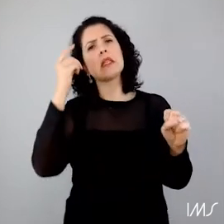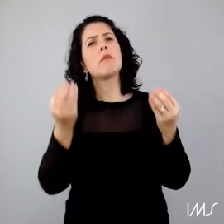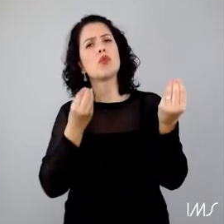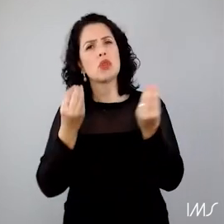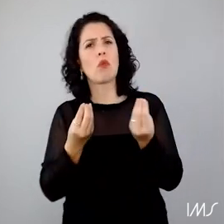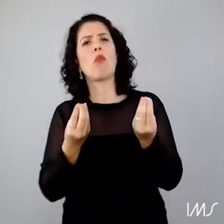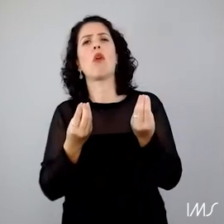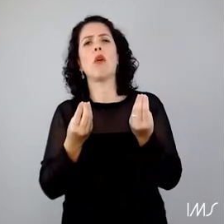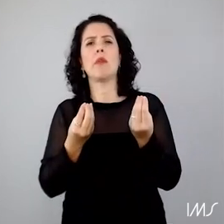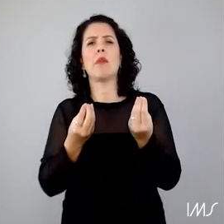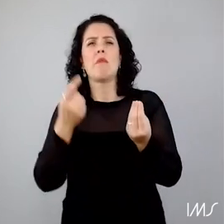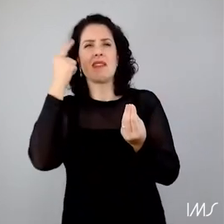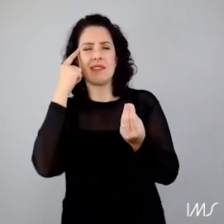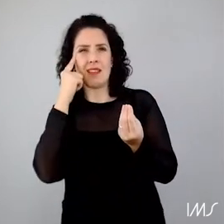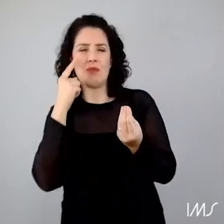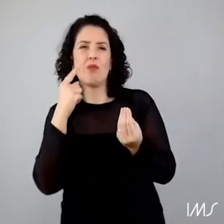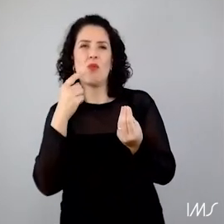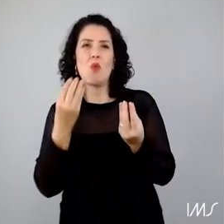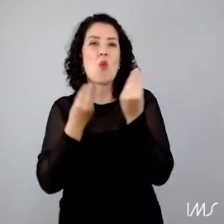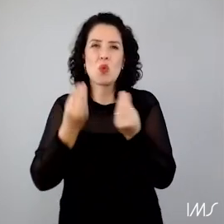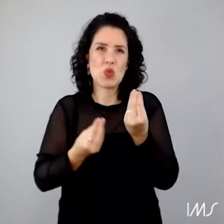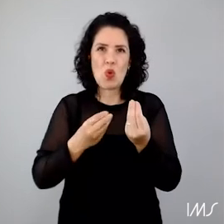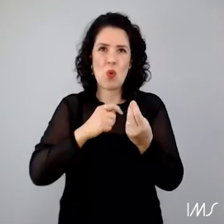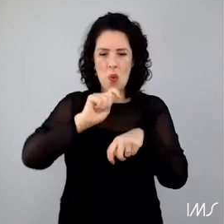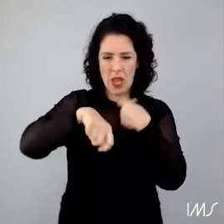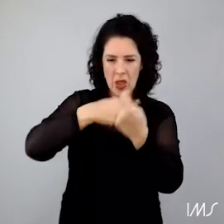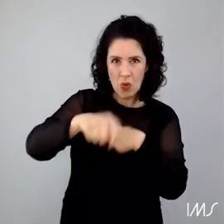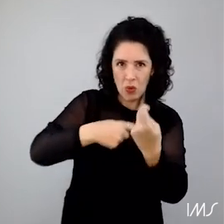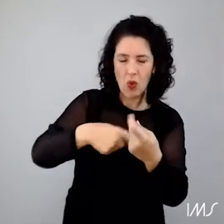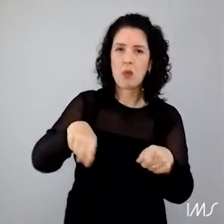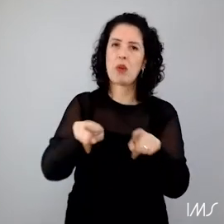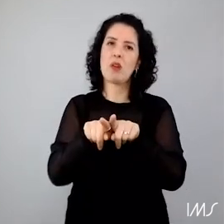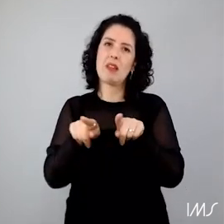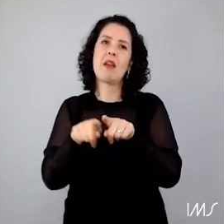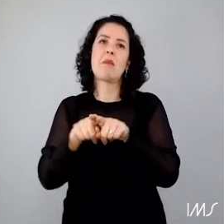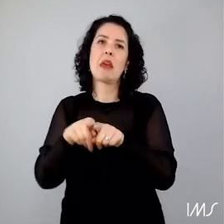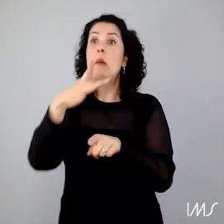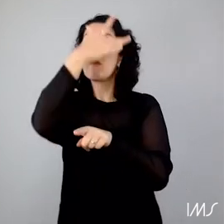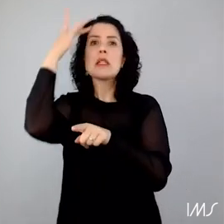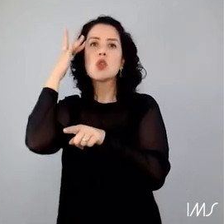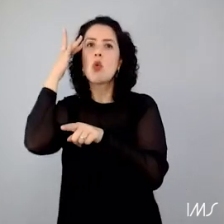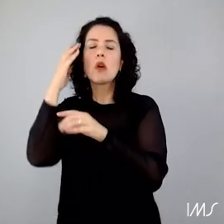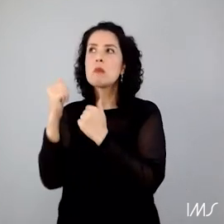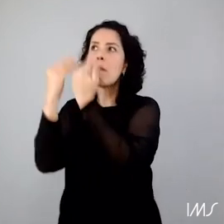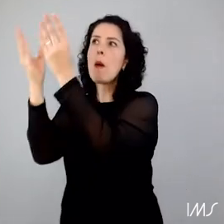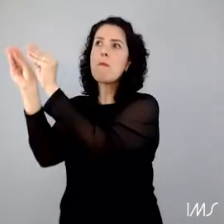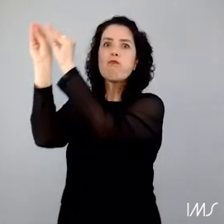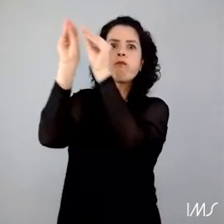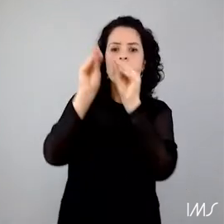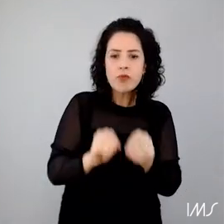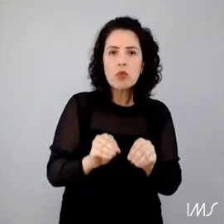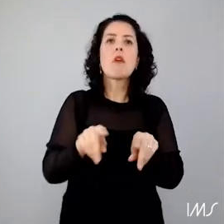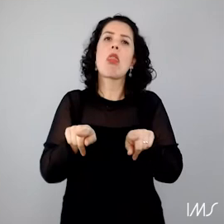toda a questão econômica em relação à cidade de São Paulo, a imigração recente que trouxe para São Paulo um